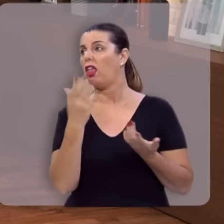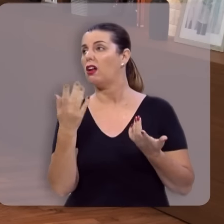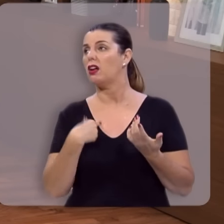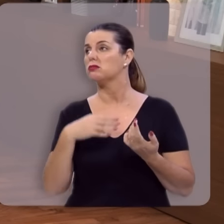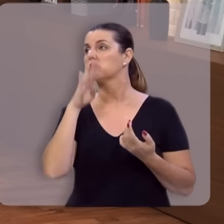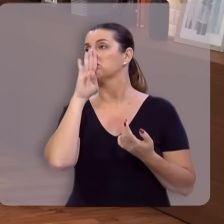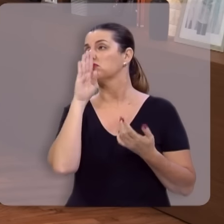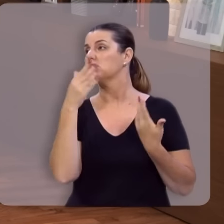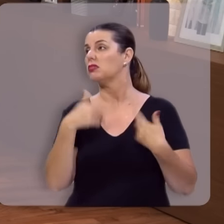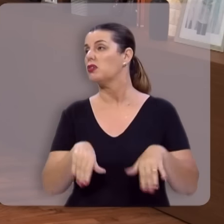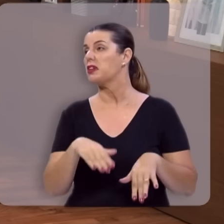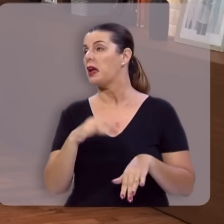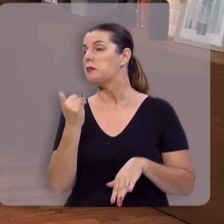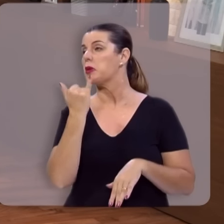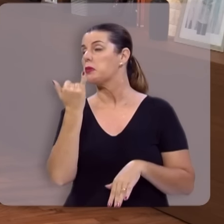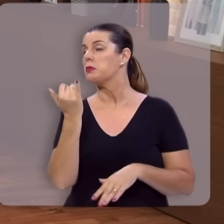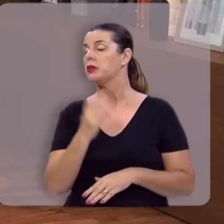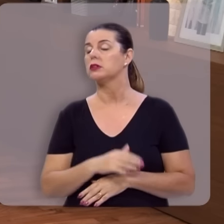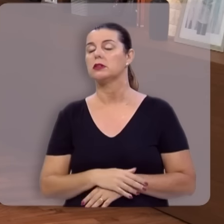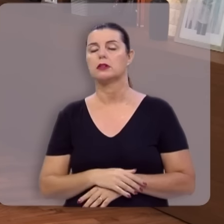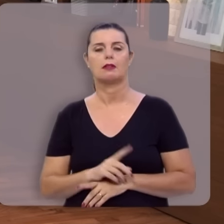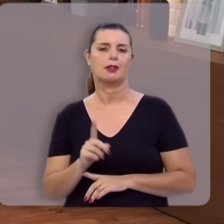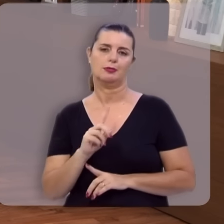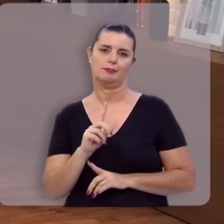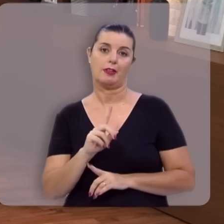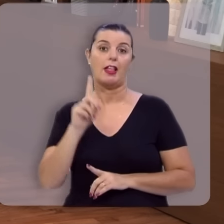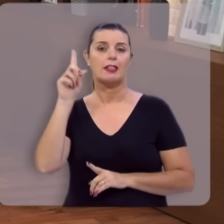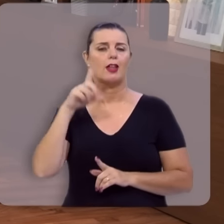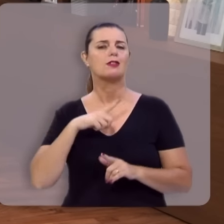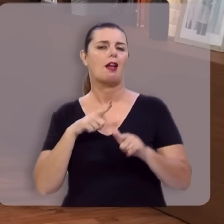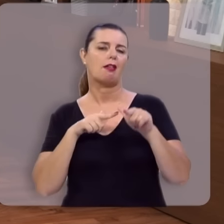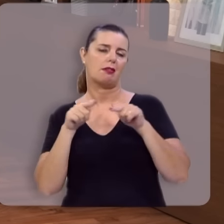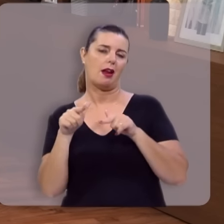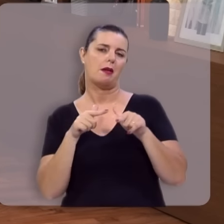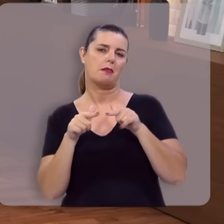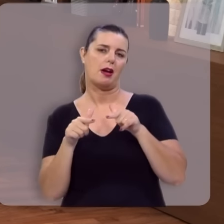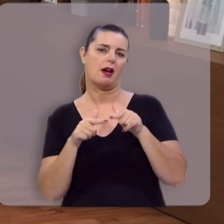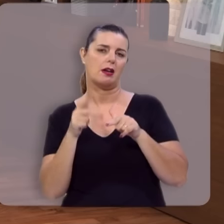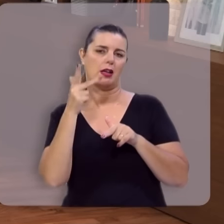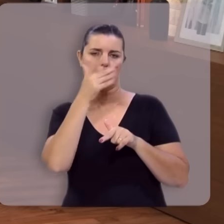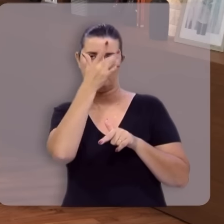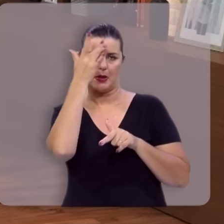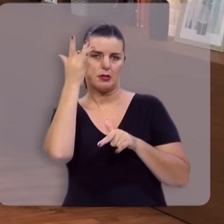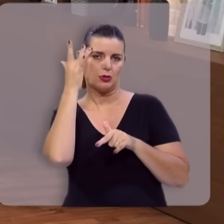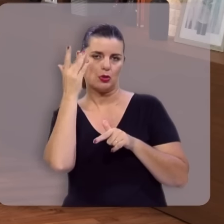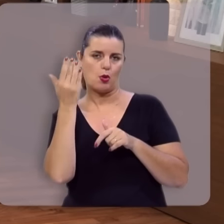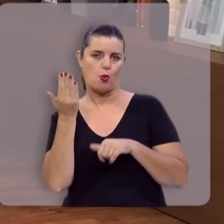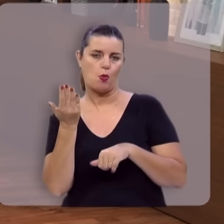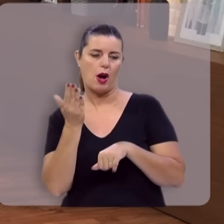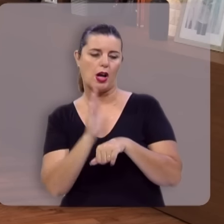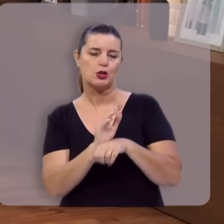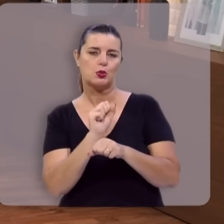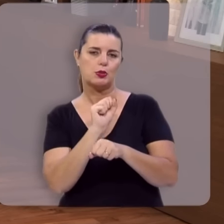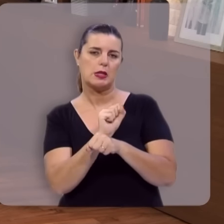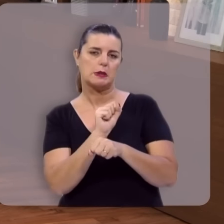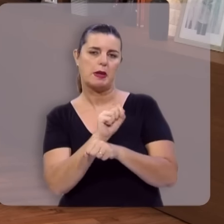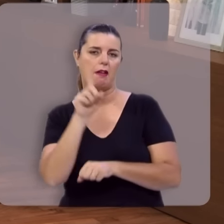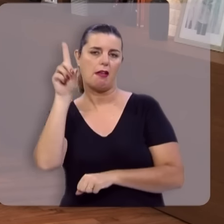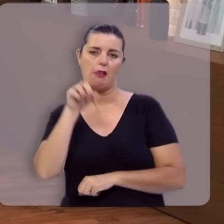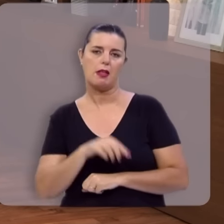está silencioso, porque não se importa mais, não. Deus está trabalhando para aqueles que nele esperam.